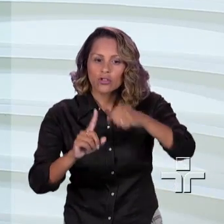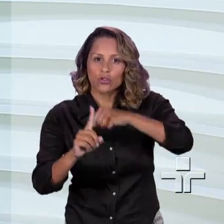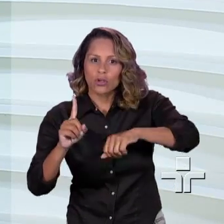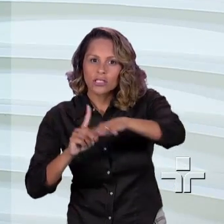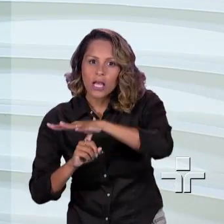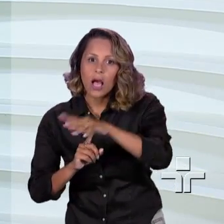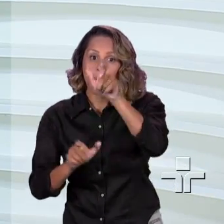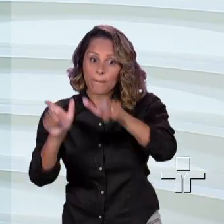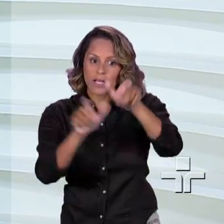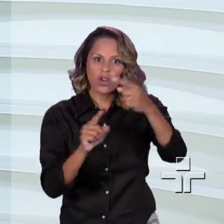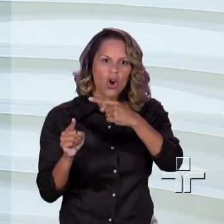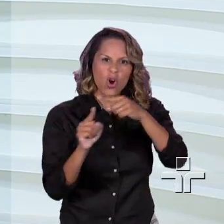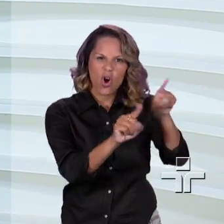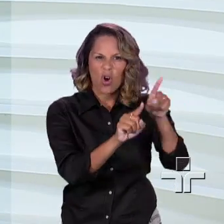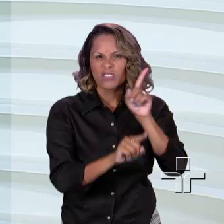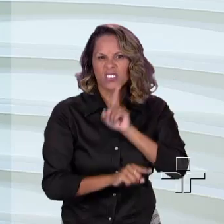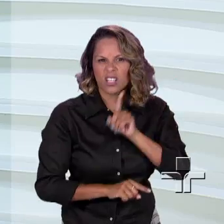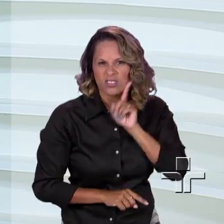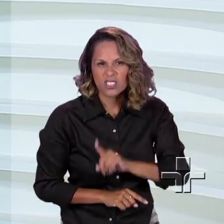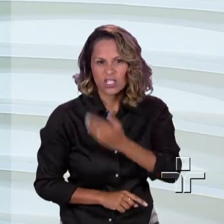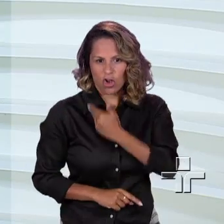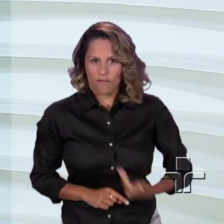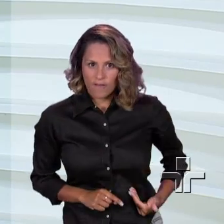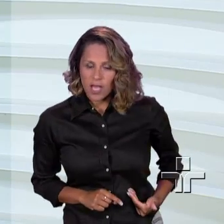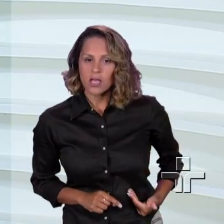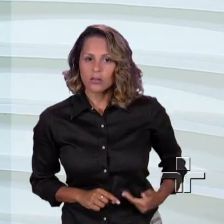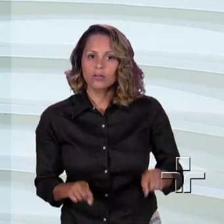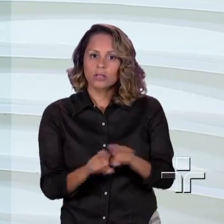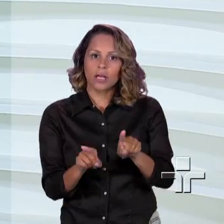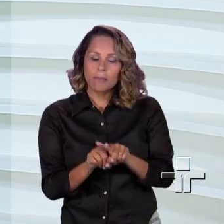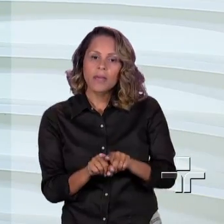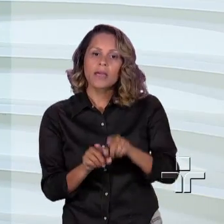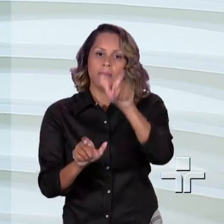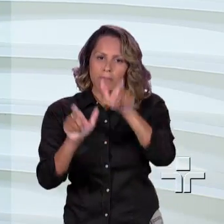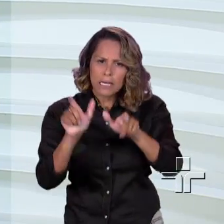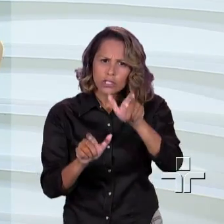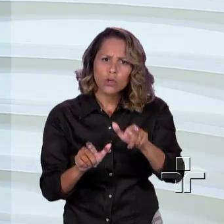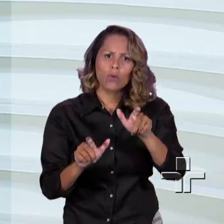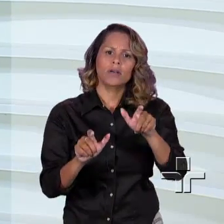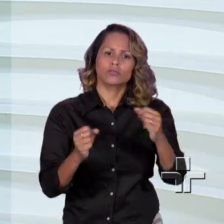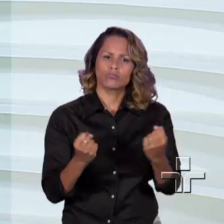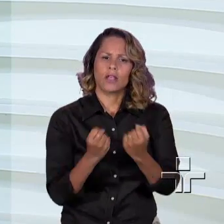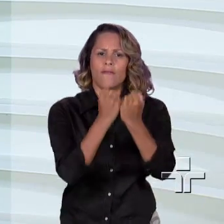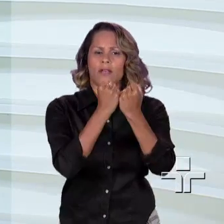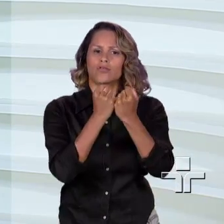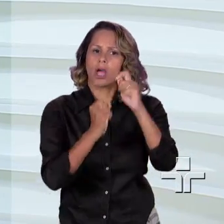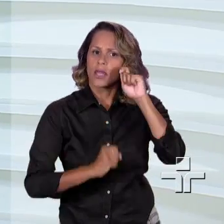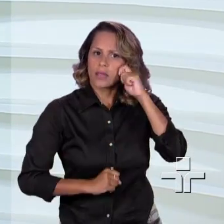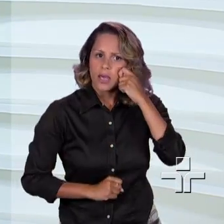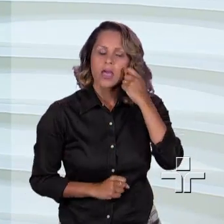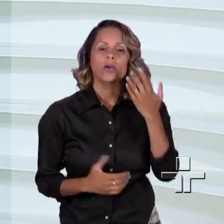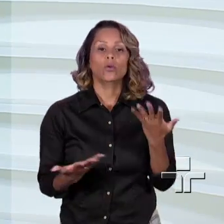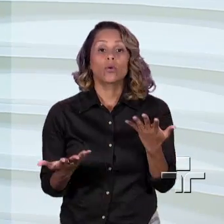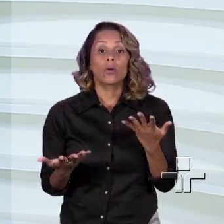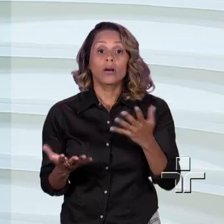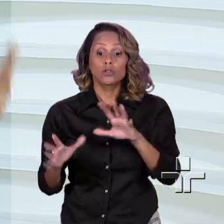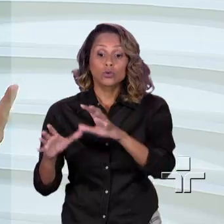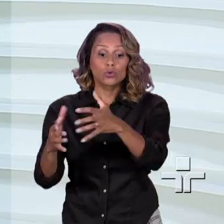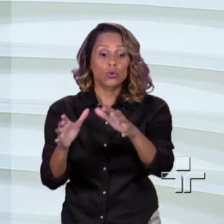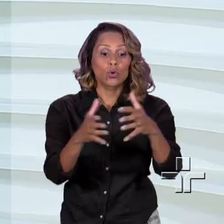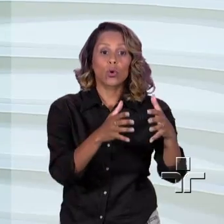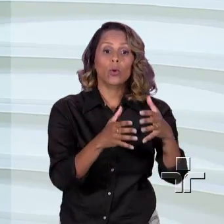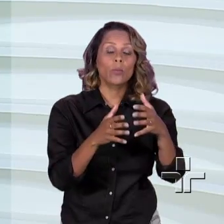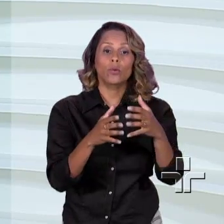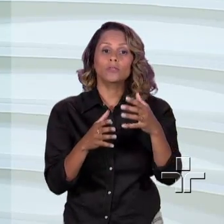governo americano, pessoas envolvidas nos direitos civis dos negros, e eles... criaram uma